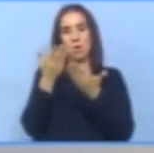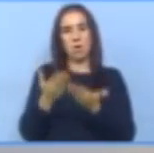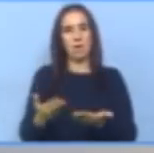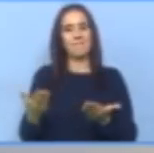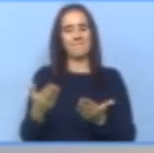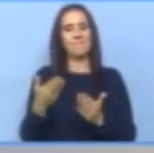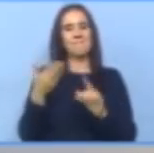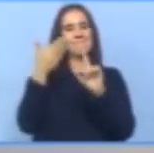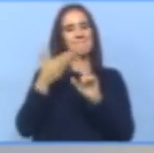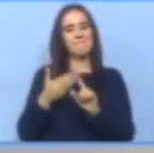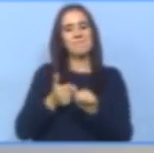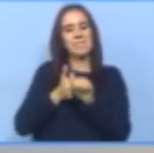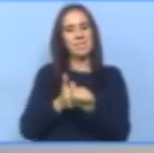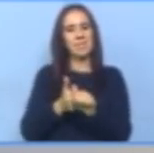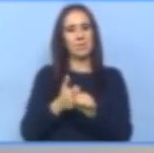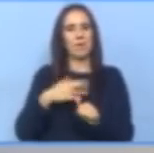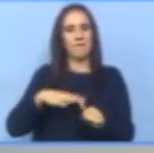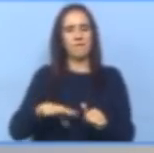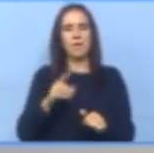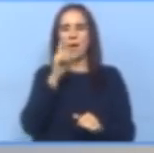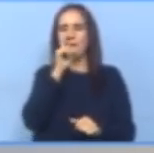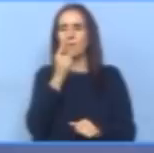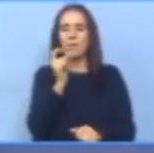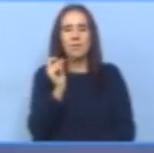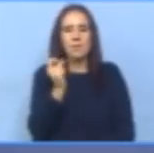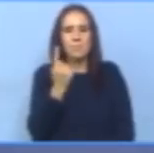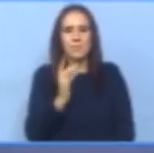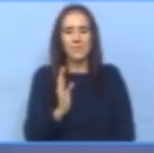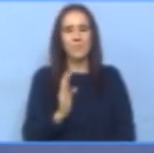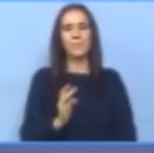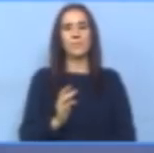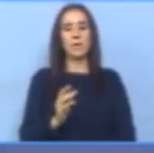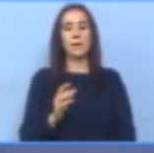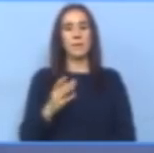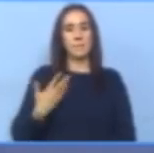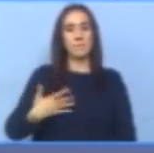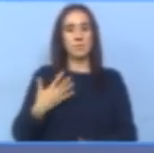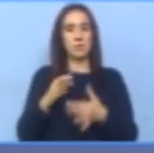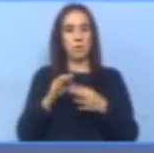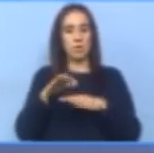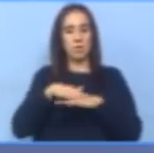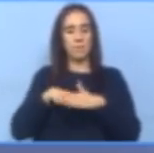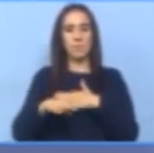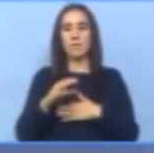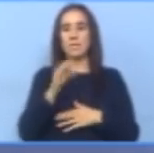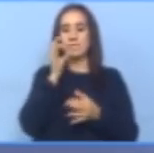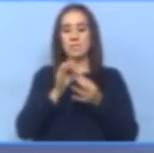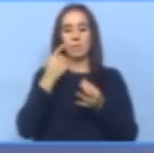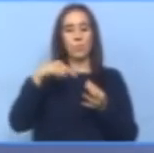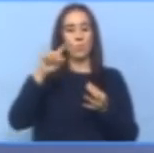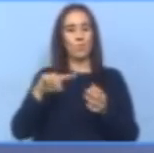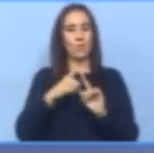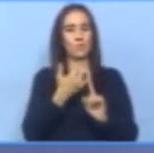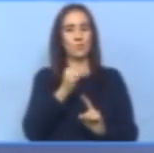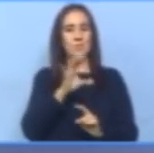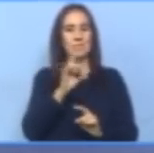itinerário concreto a ser seguido. Lembro só uma coisa muito rápida. As obras de misericórdia, desde o dia 1 de setembro de 2016, já não